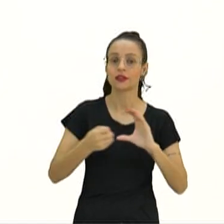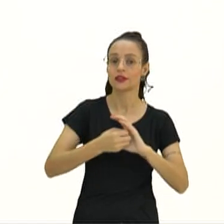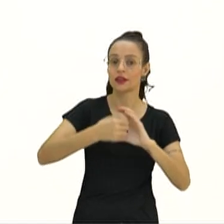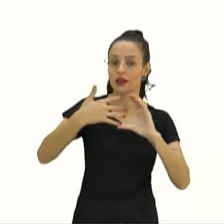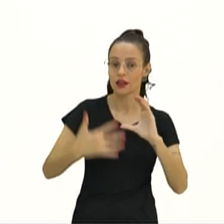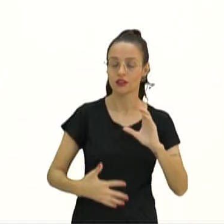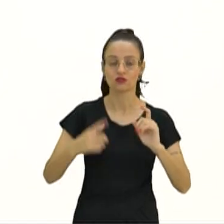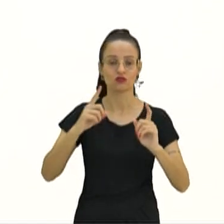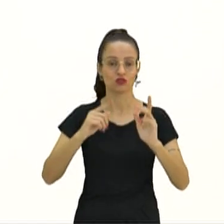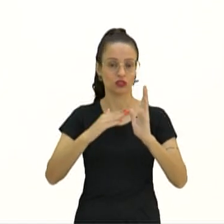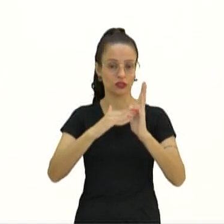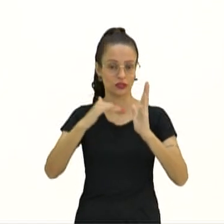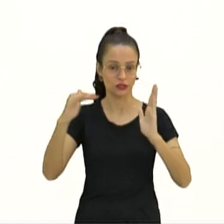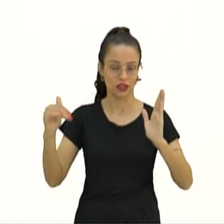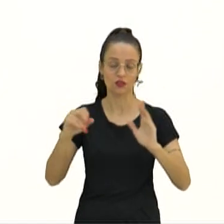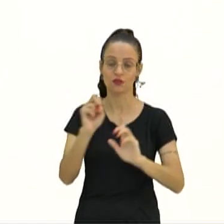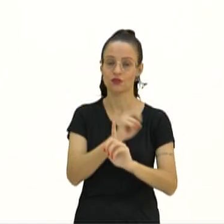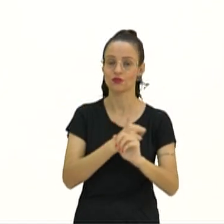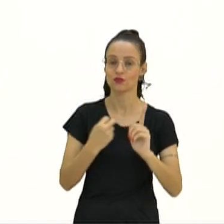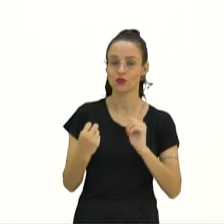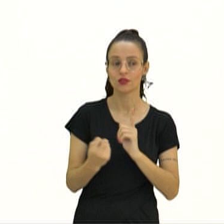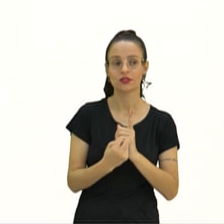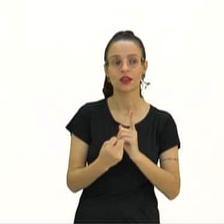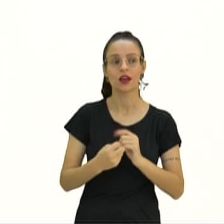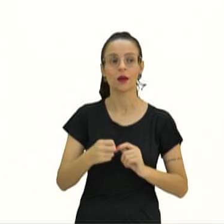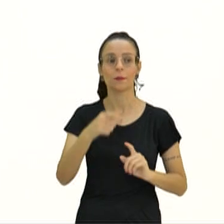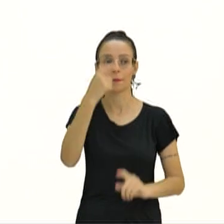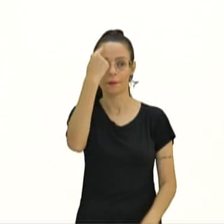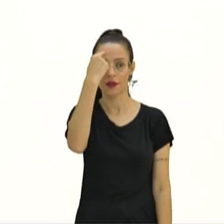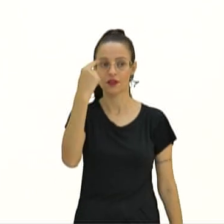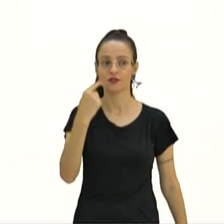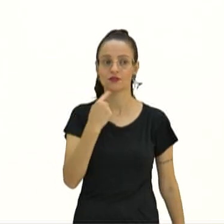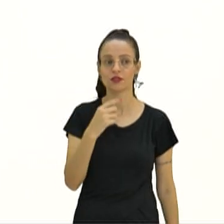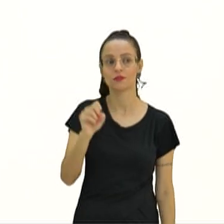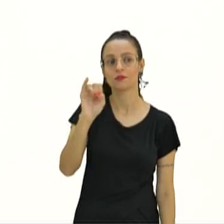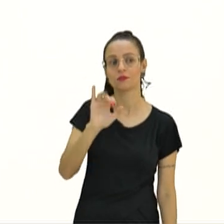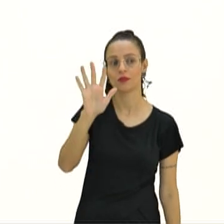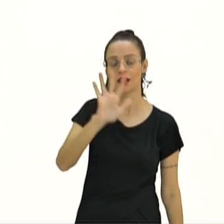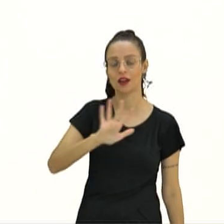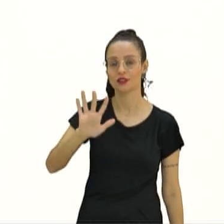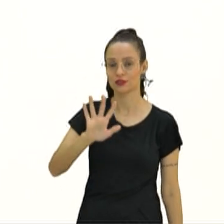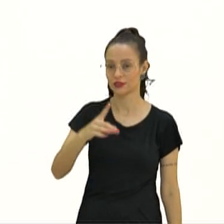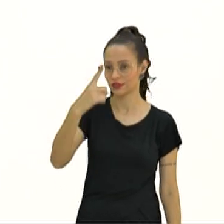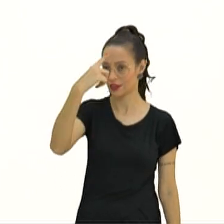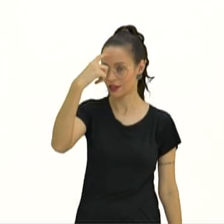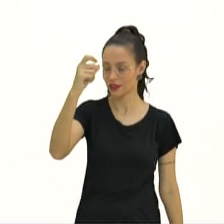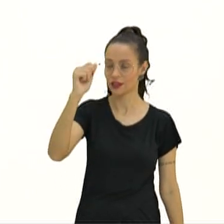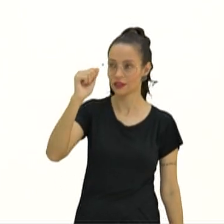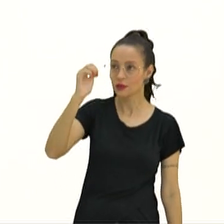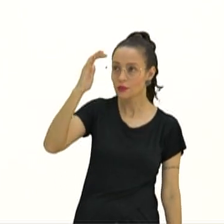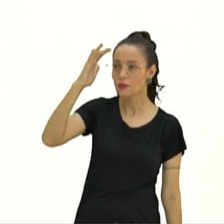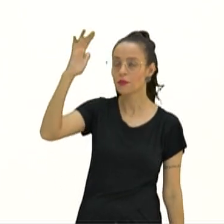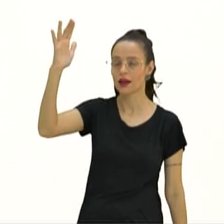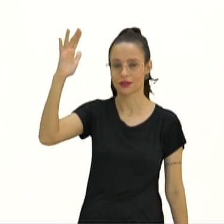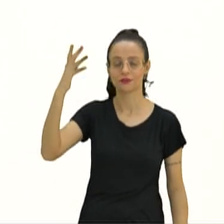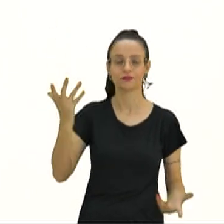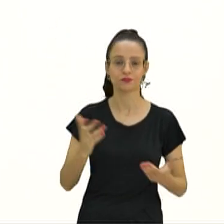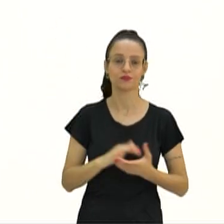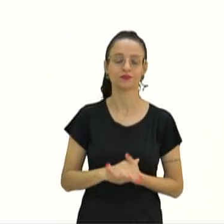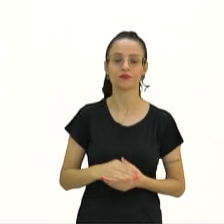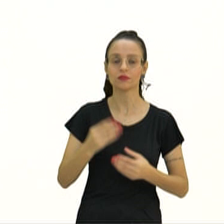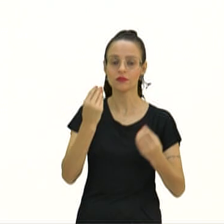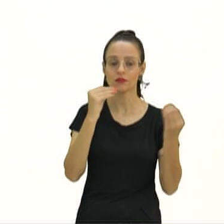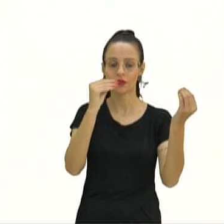estéticas, sociais, culturais, de idade, personalidade, imagética, criação de seres fantásticos, etc. Então,